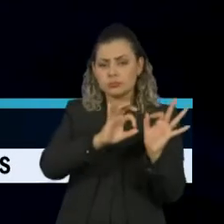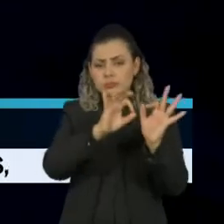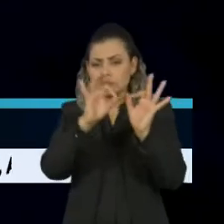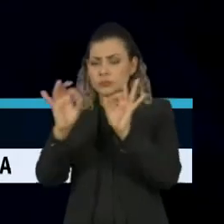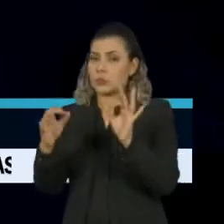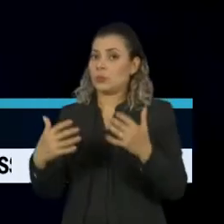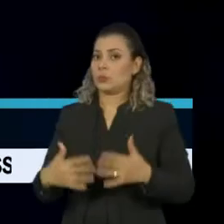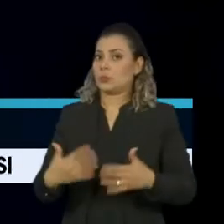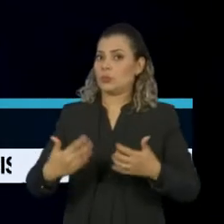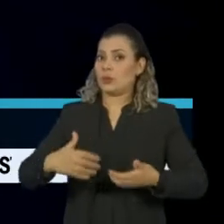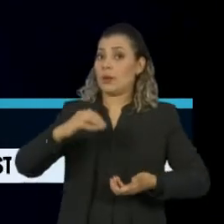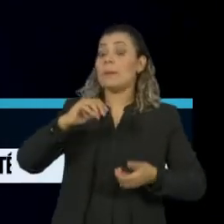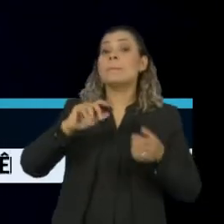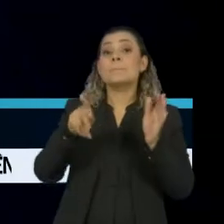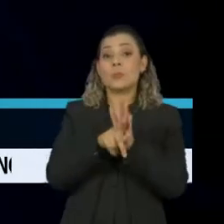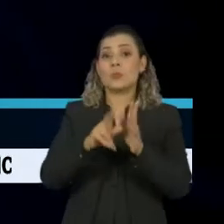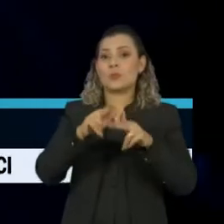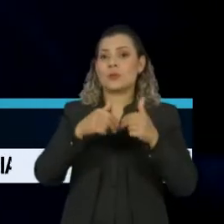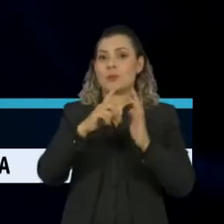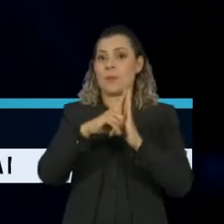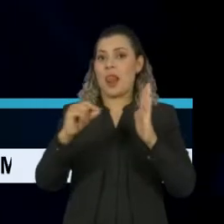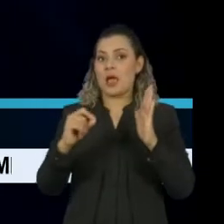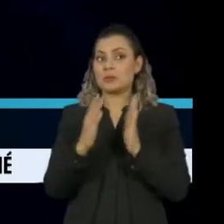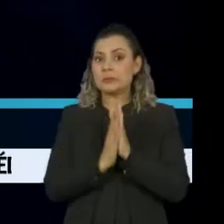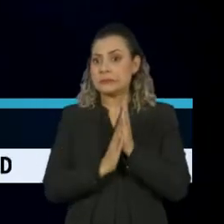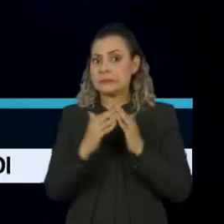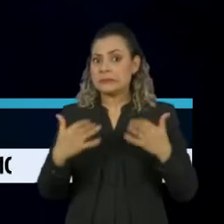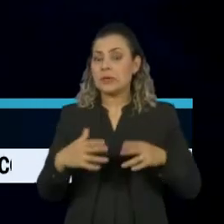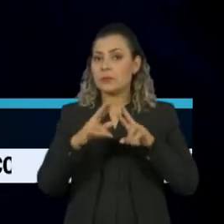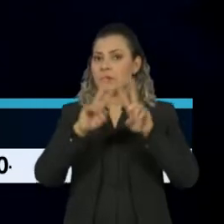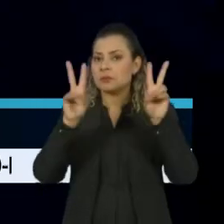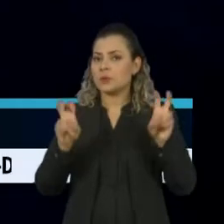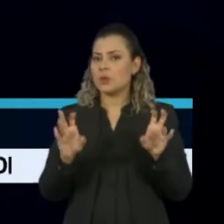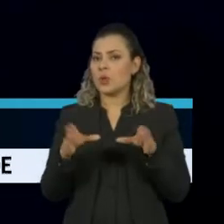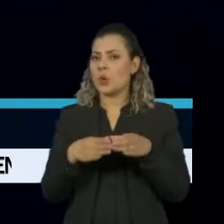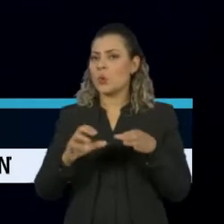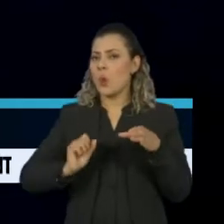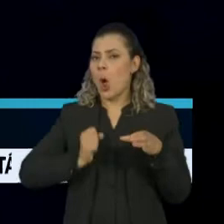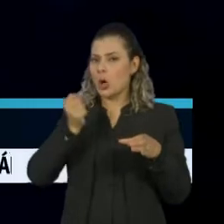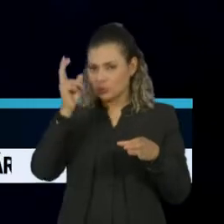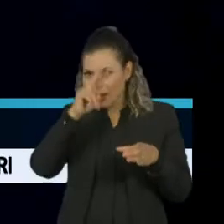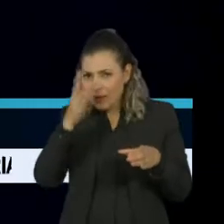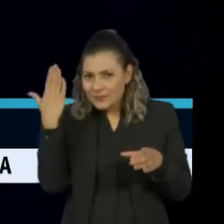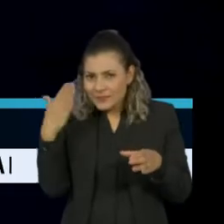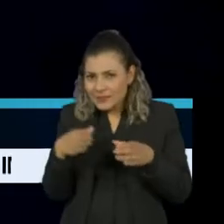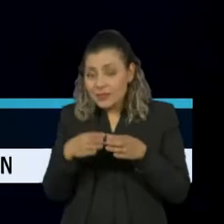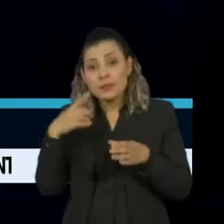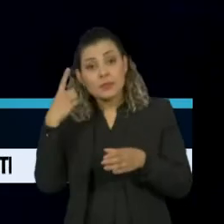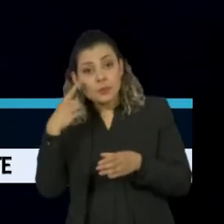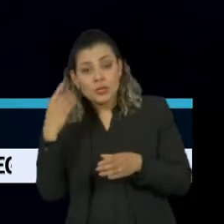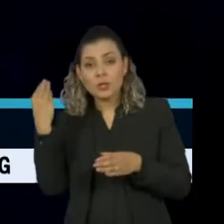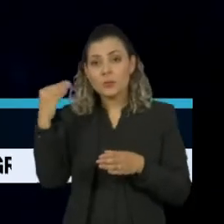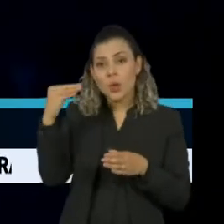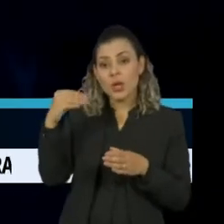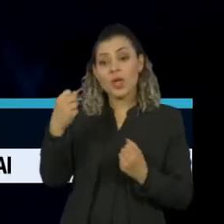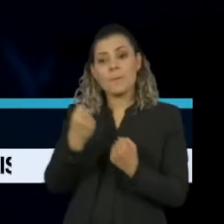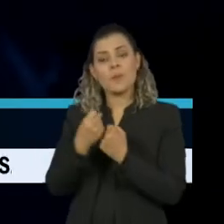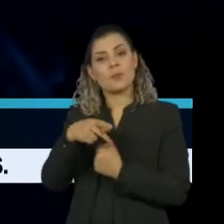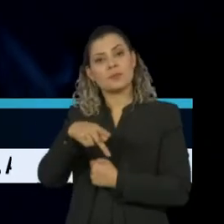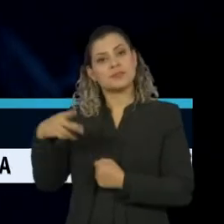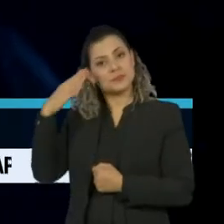com apreensão pelo palácio do planalto já que fechou o cerco sobre o chamado gabinete do ódio e também de deputados e blogueiros